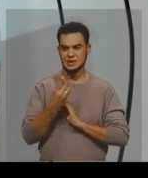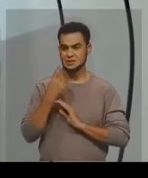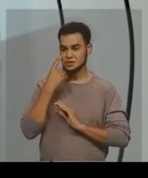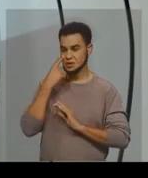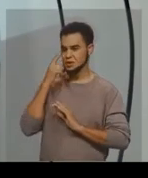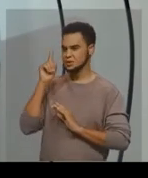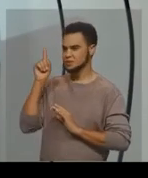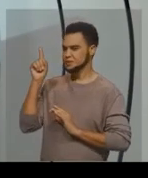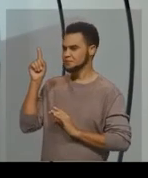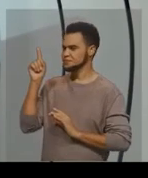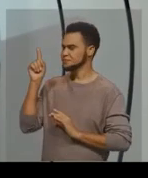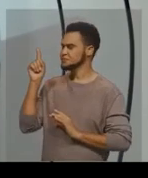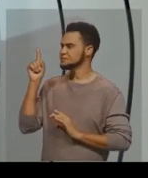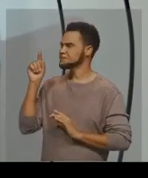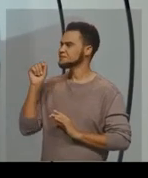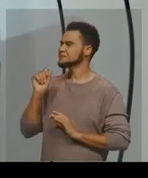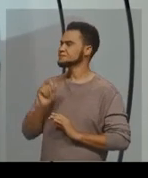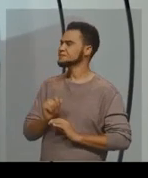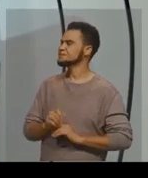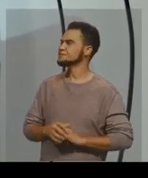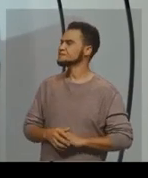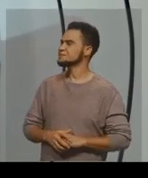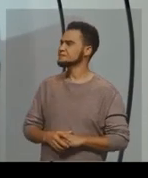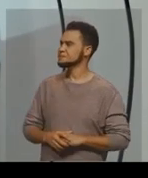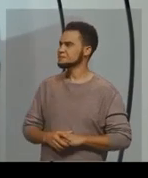vezes 3, 12.